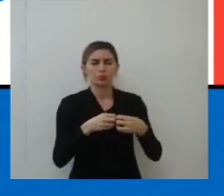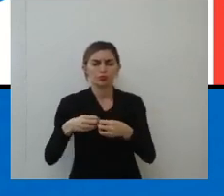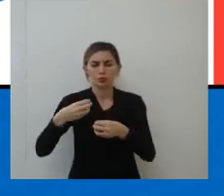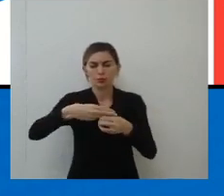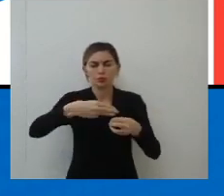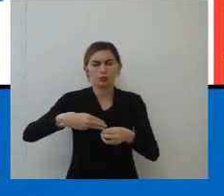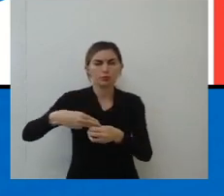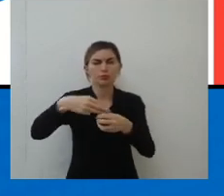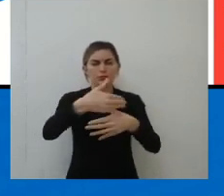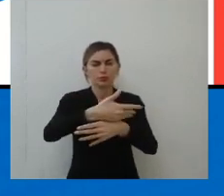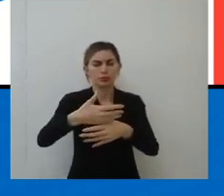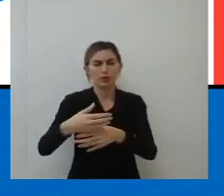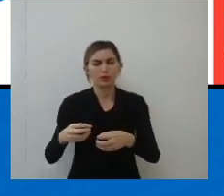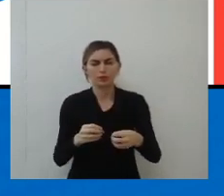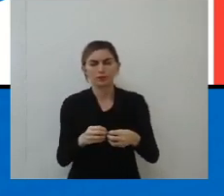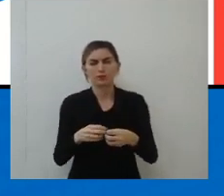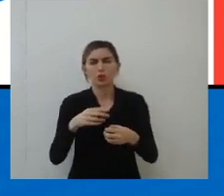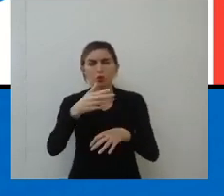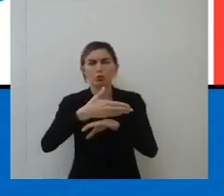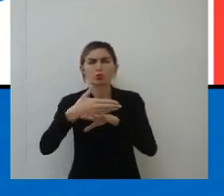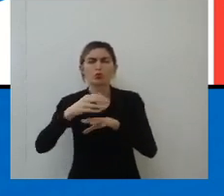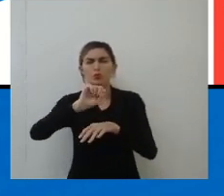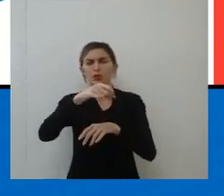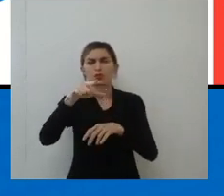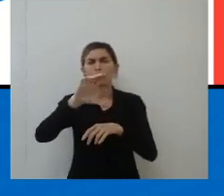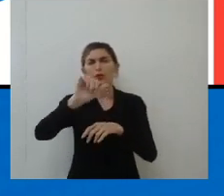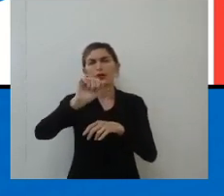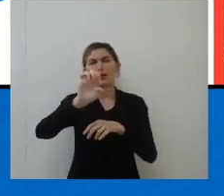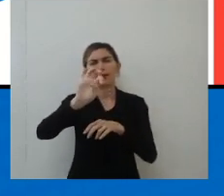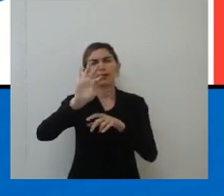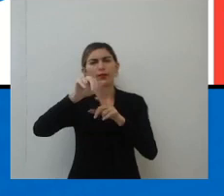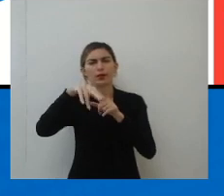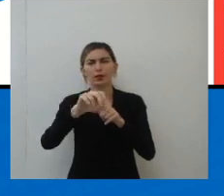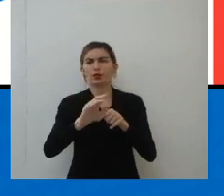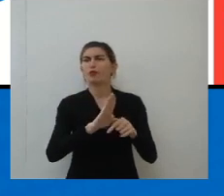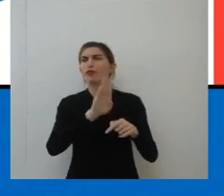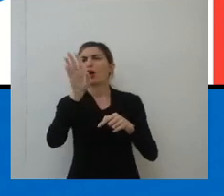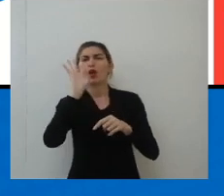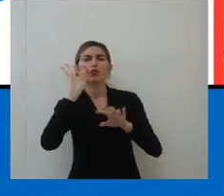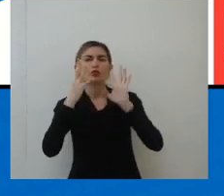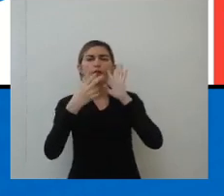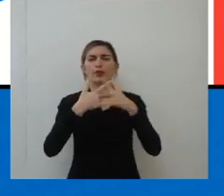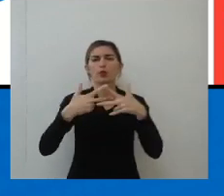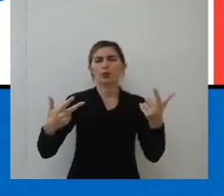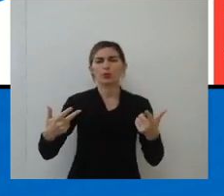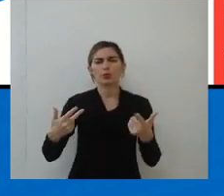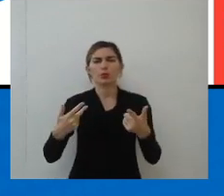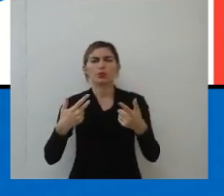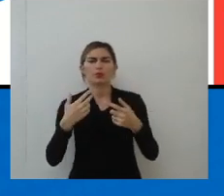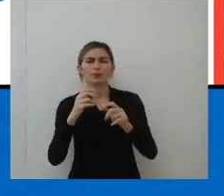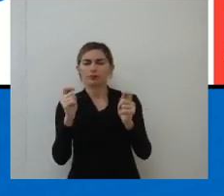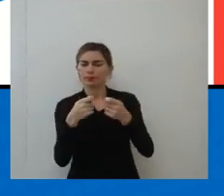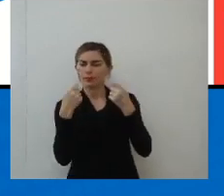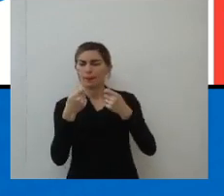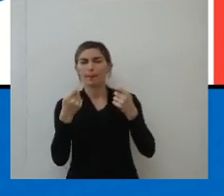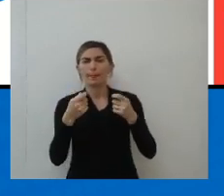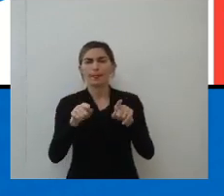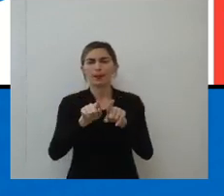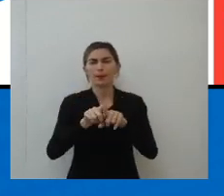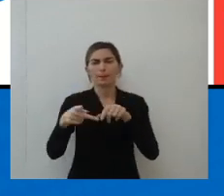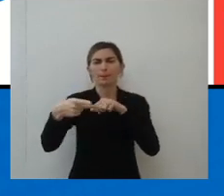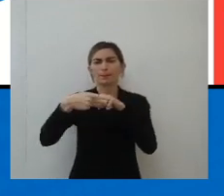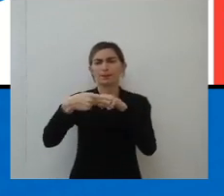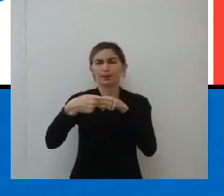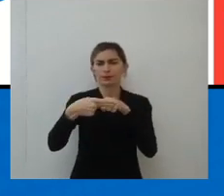Então, é comum você que mora em São Caetano e resolver alguma coisa em Caruaru. Da mesma forma, a gente tem a cidade de